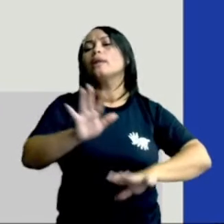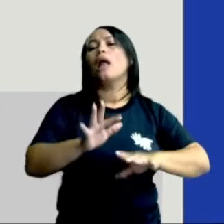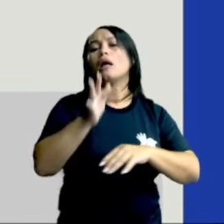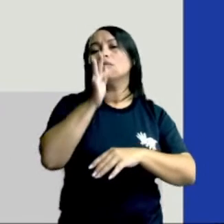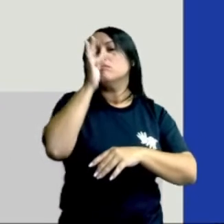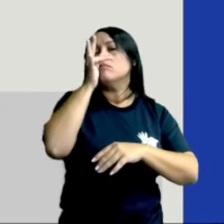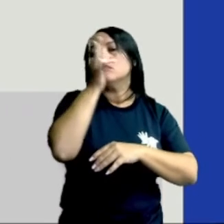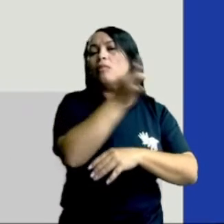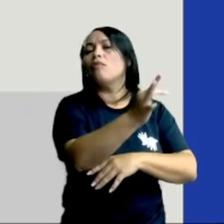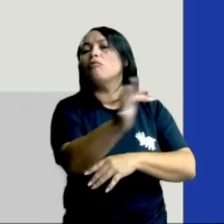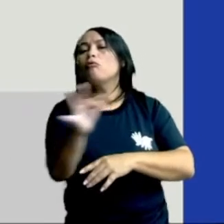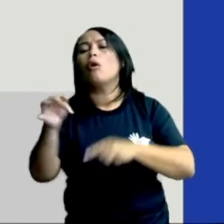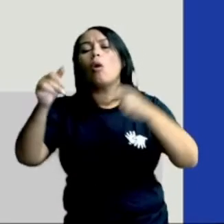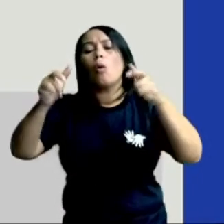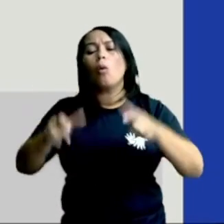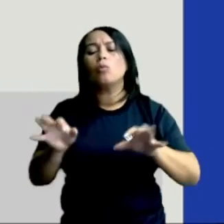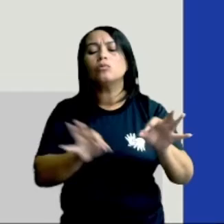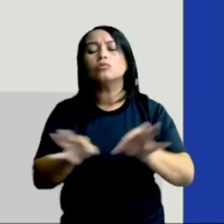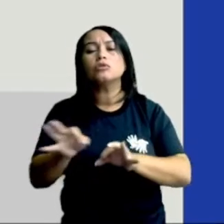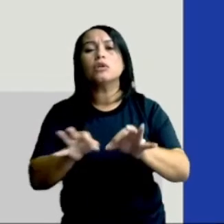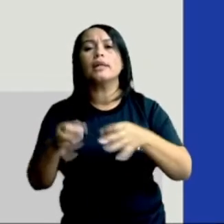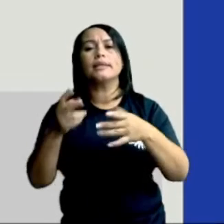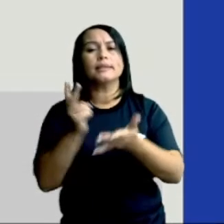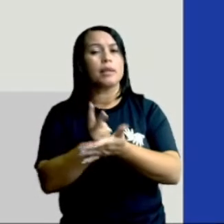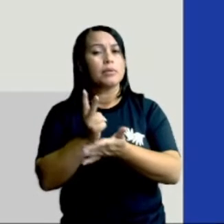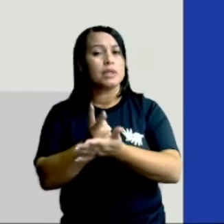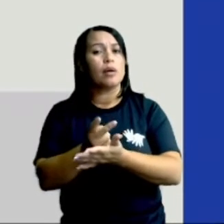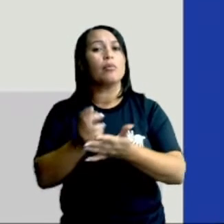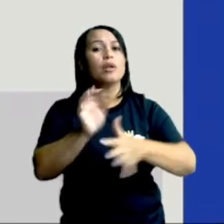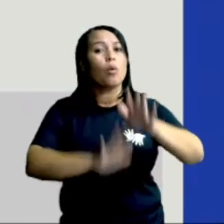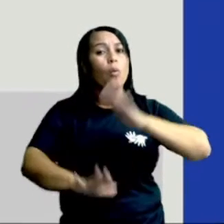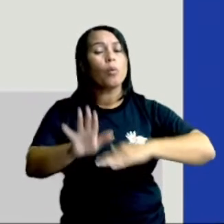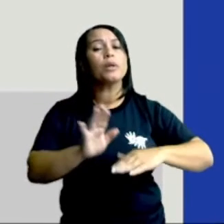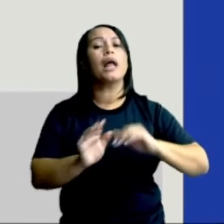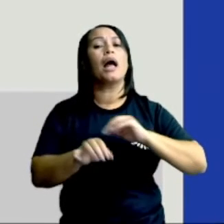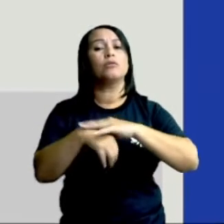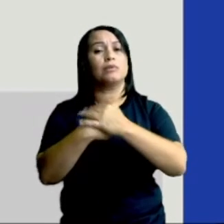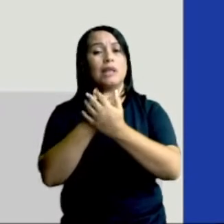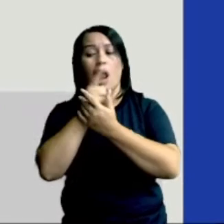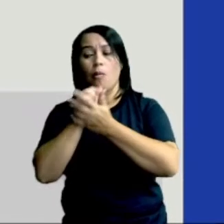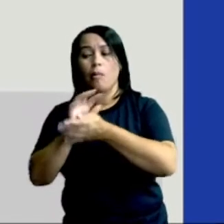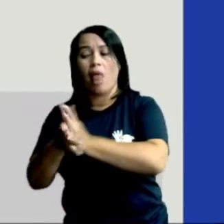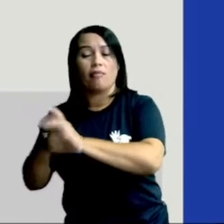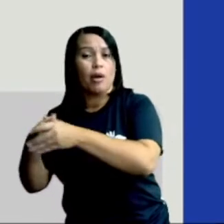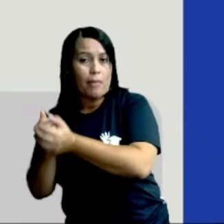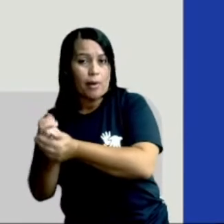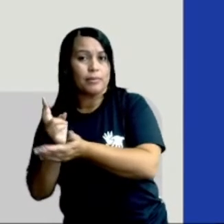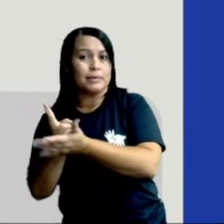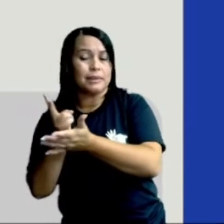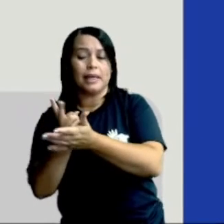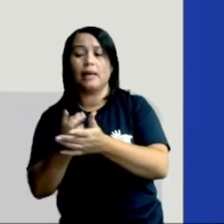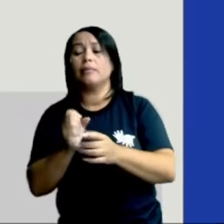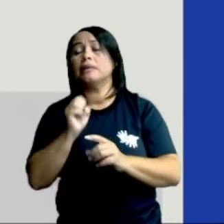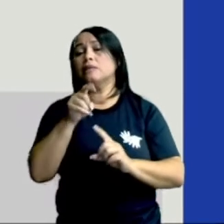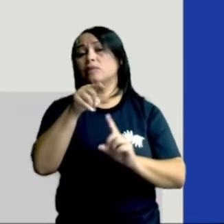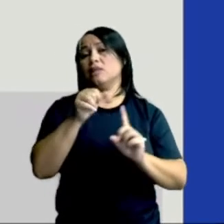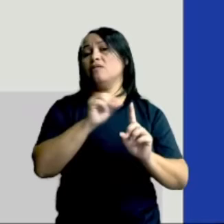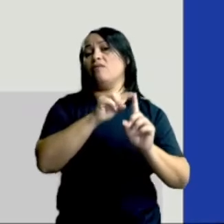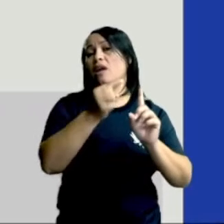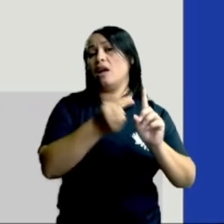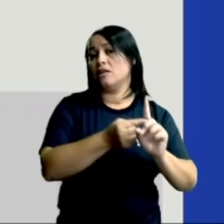aquela prática bem bacana, você deve sempre ter cuidado de lavar as mãos em seguida. E se você estiver